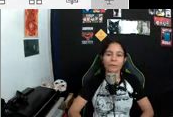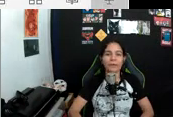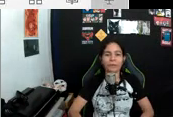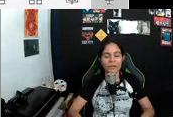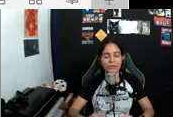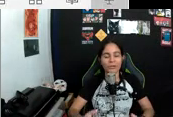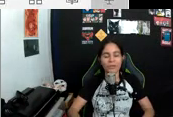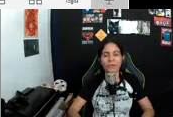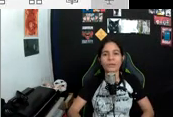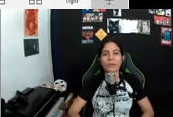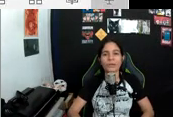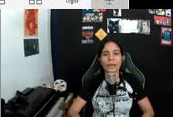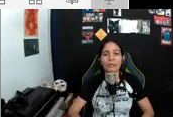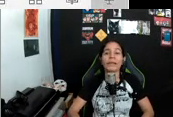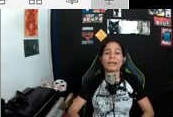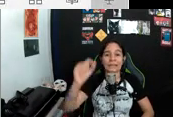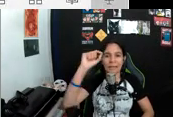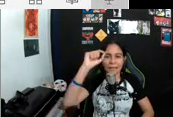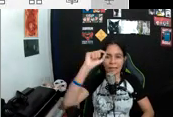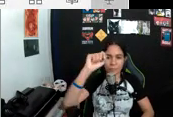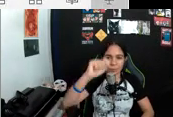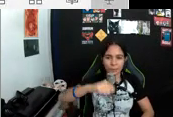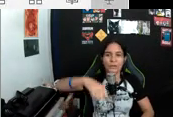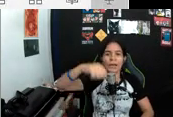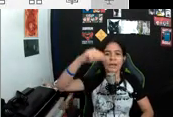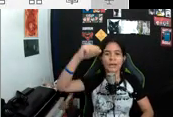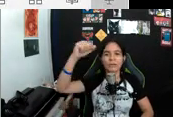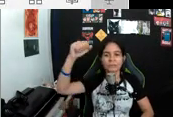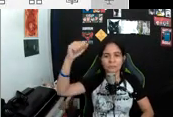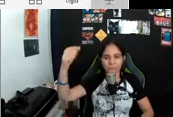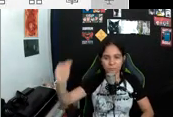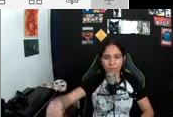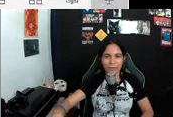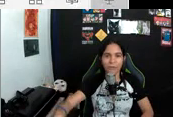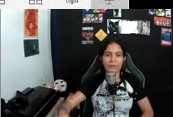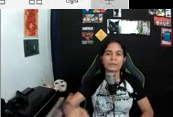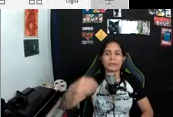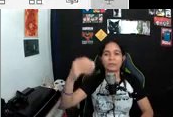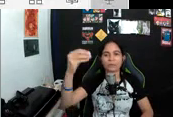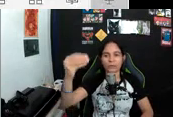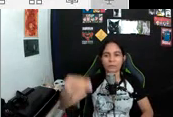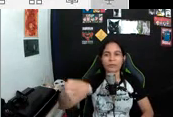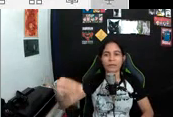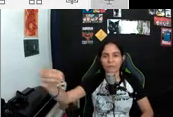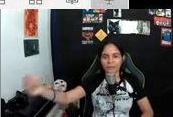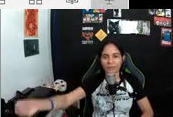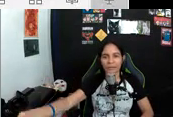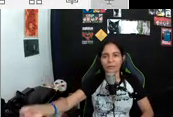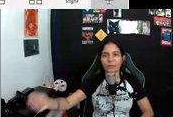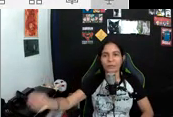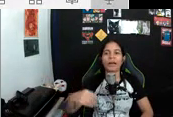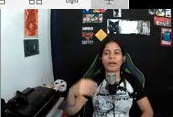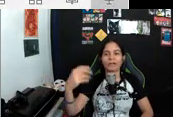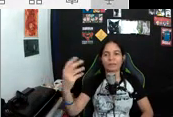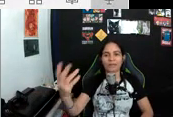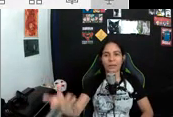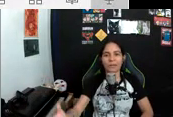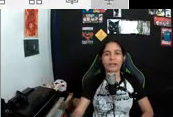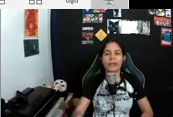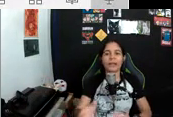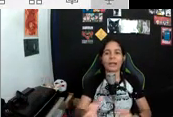aí, quando foi ver no livro de registro, estava tudo anotado. Que a profissional da nutrição não estava fazendo